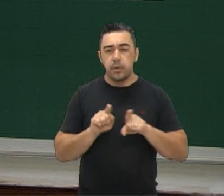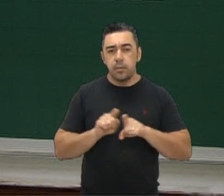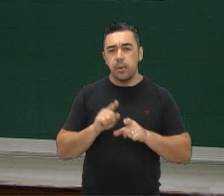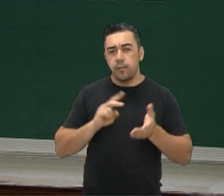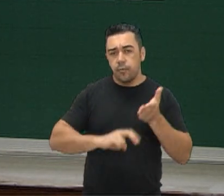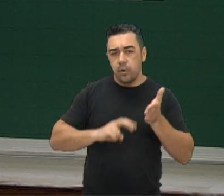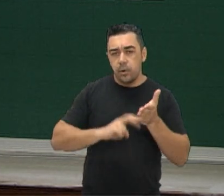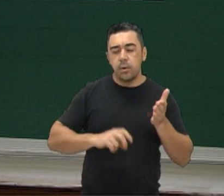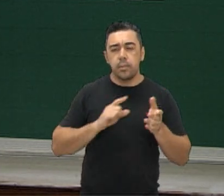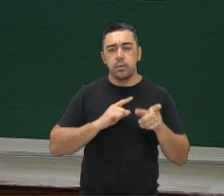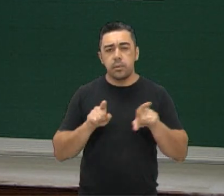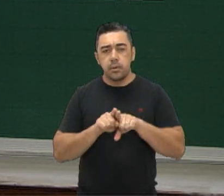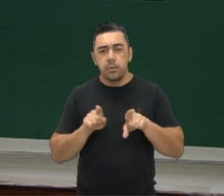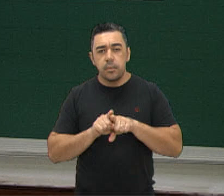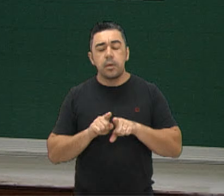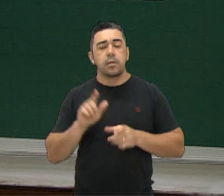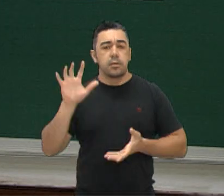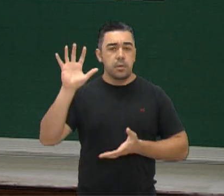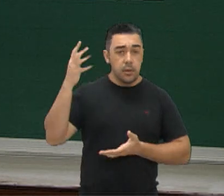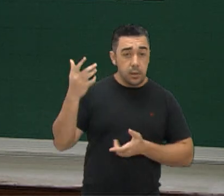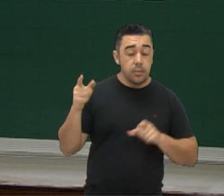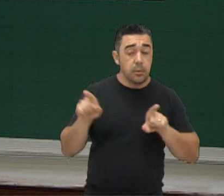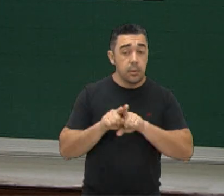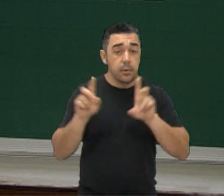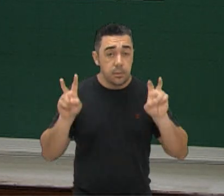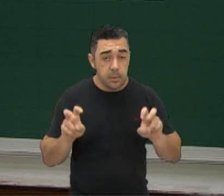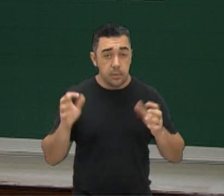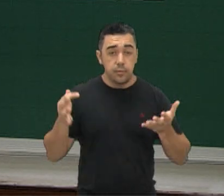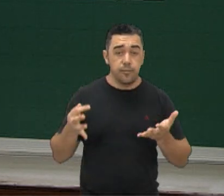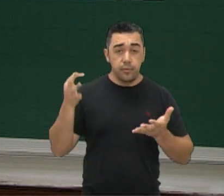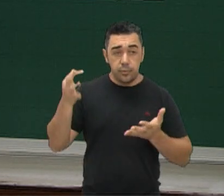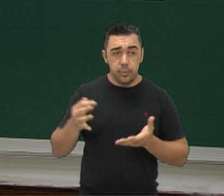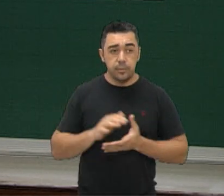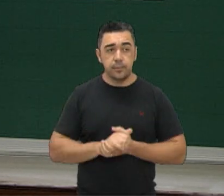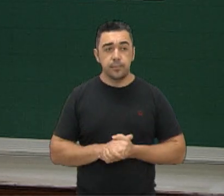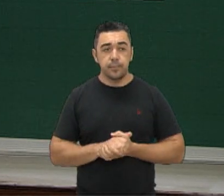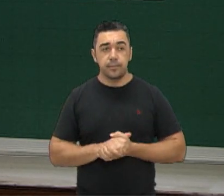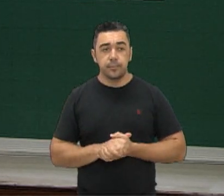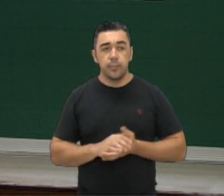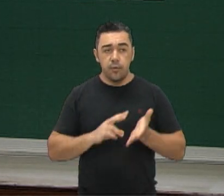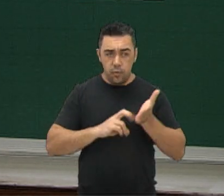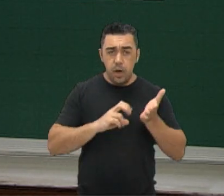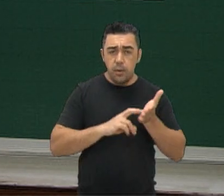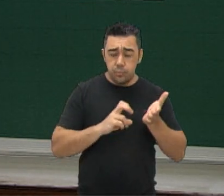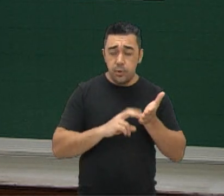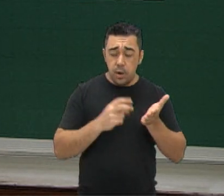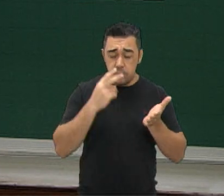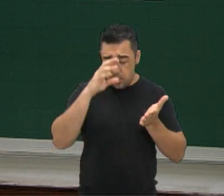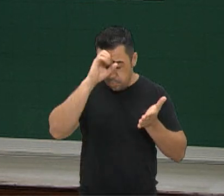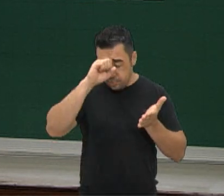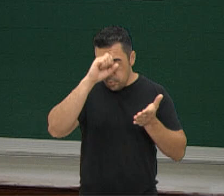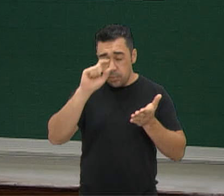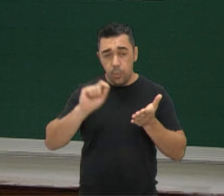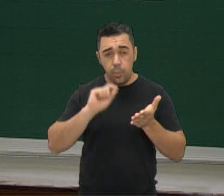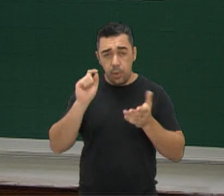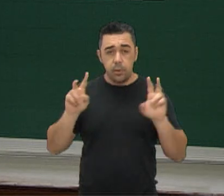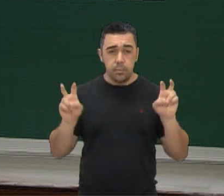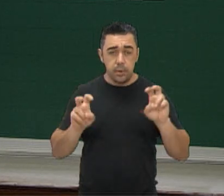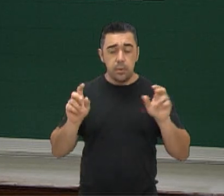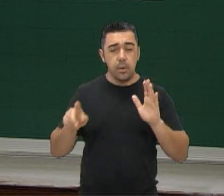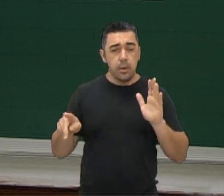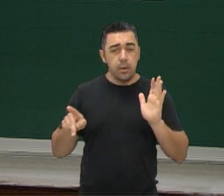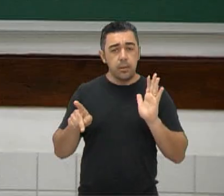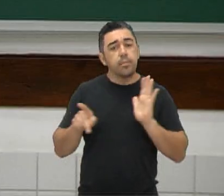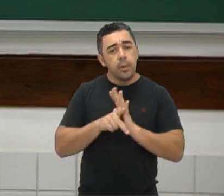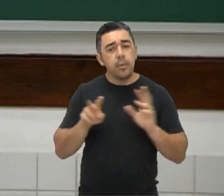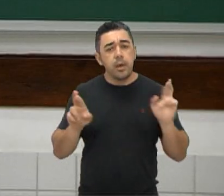de tempo e também expressões de futuro. E também vimos expressões relacionadas